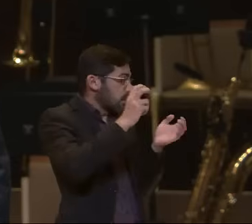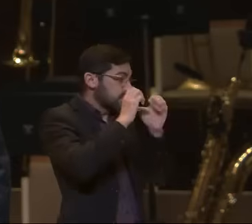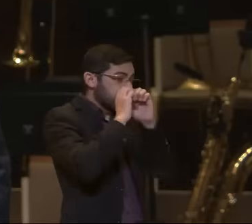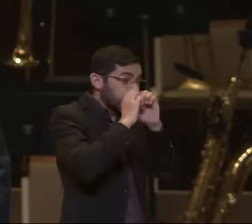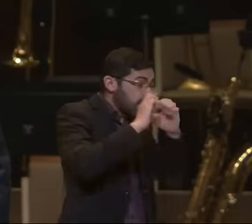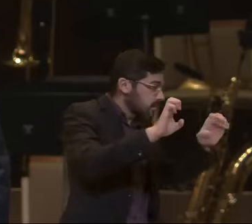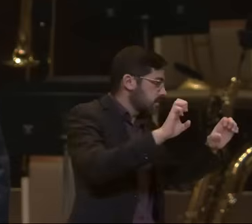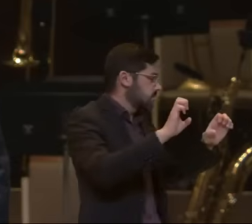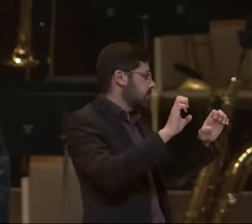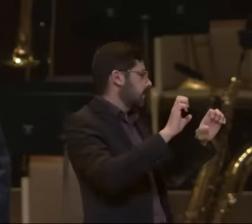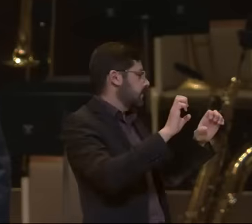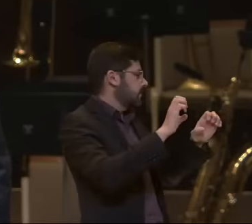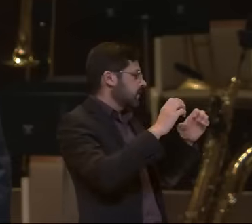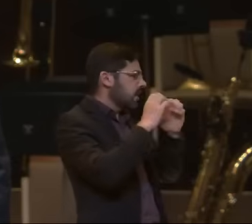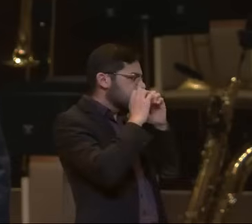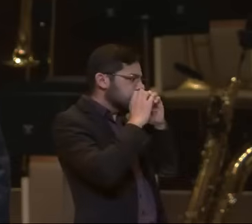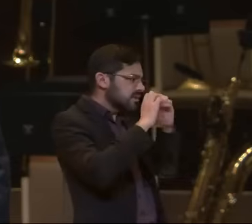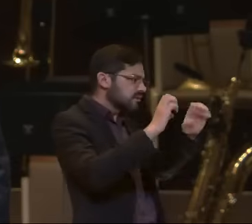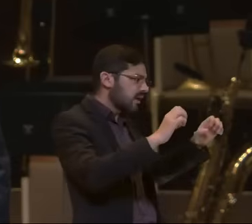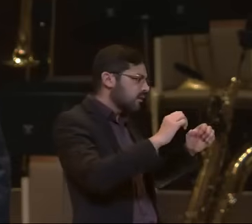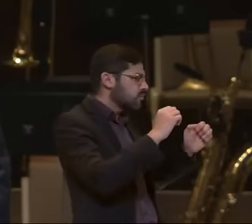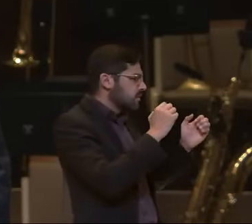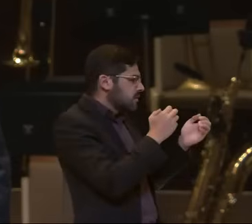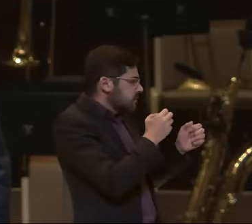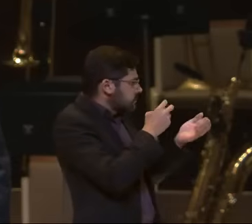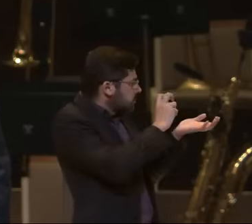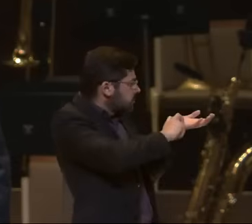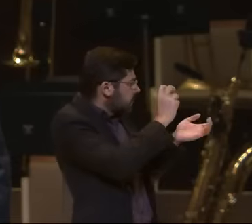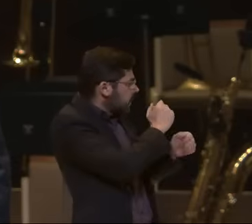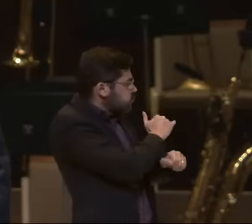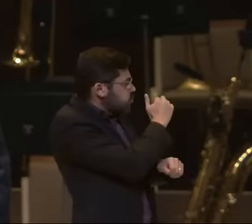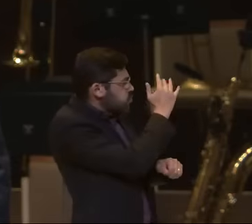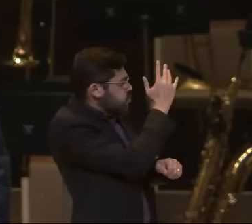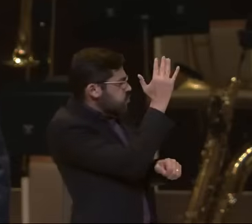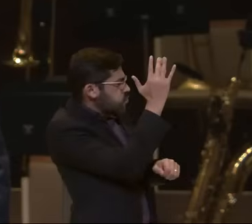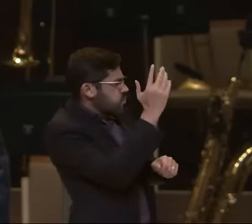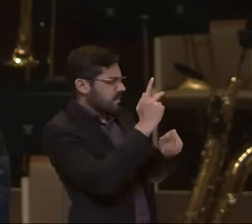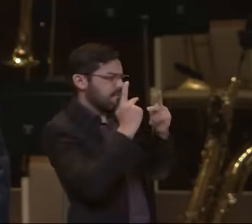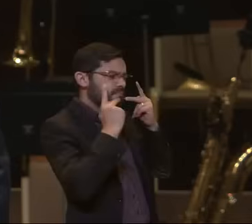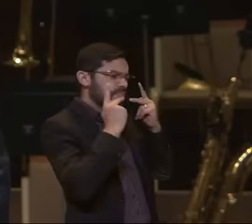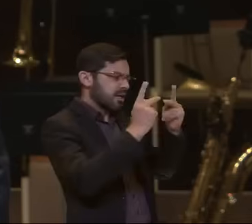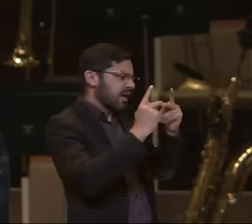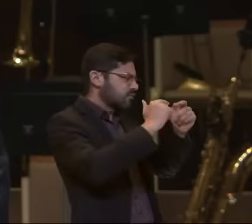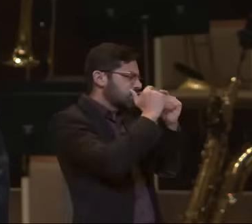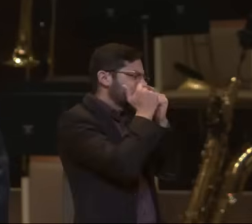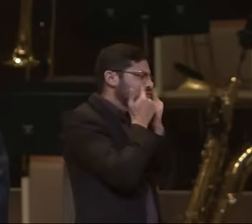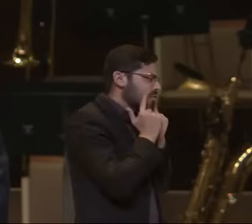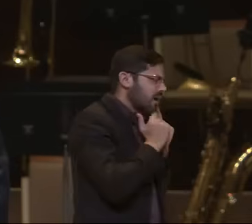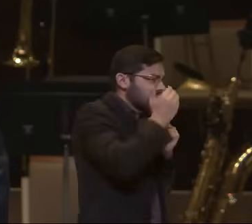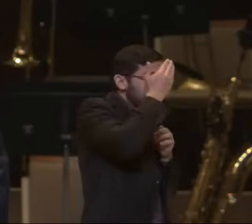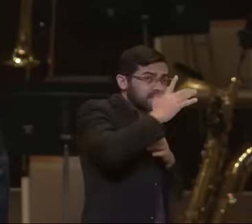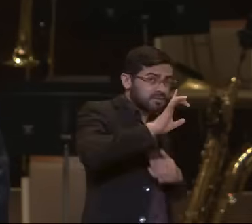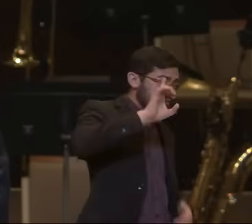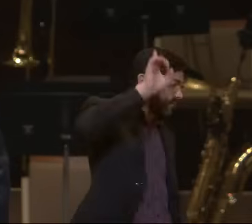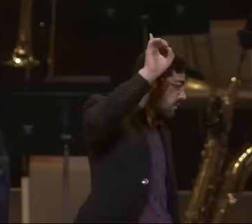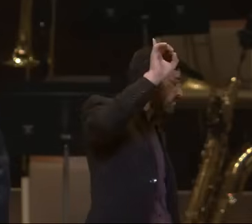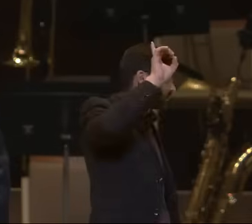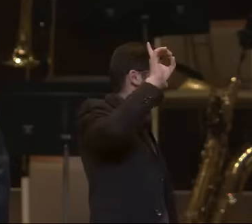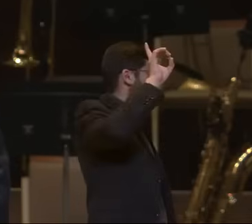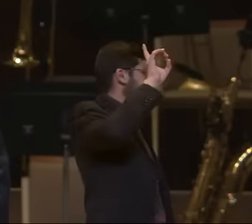evangelizar. Evangelizaram o dia inteiro, pregaram a palavra, choraram na presença de